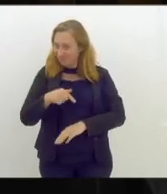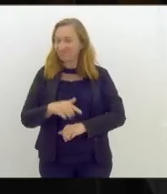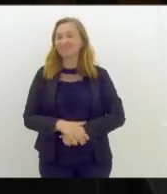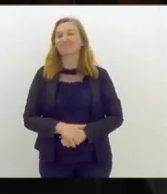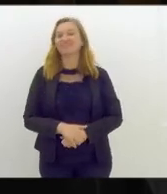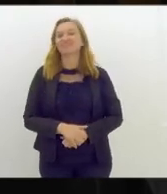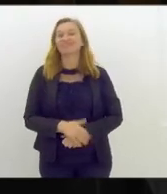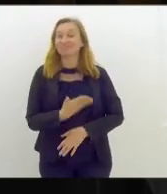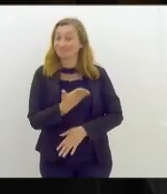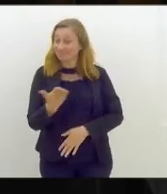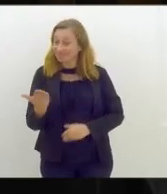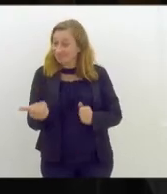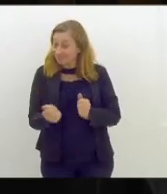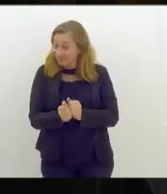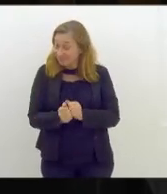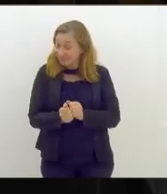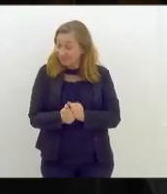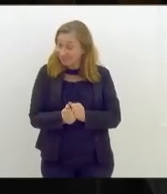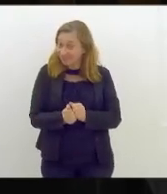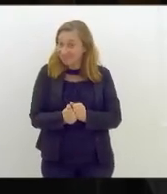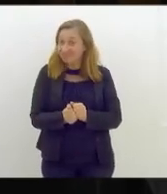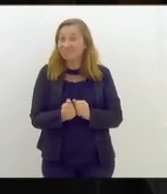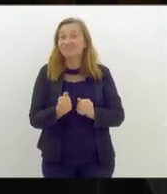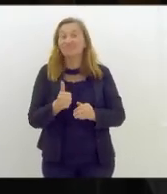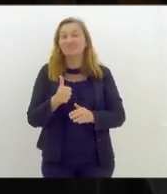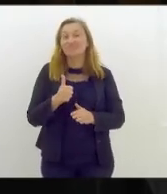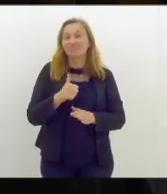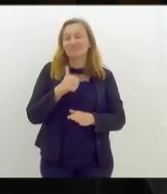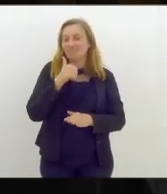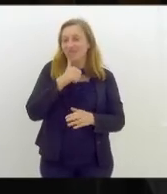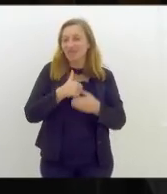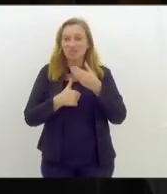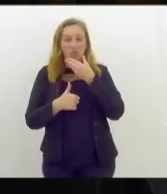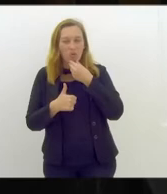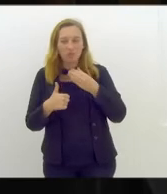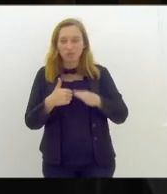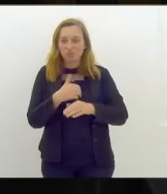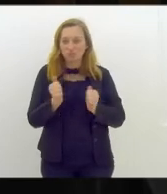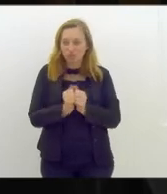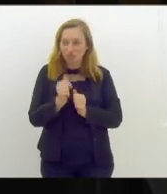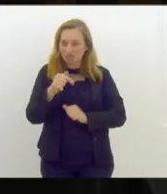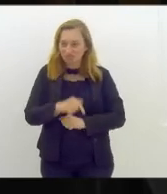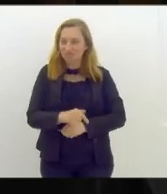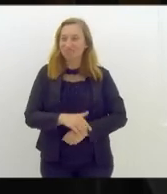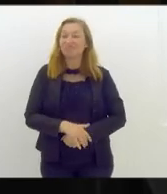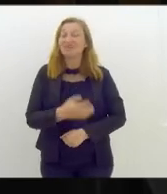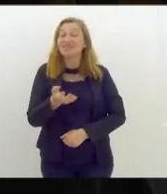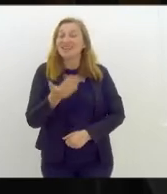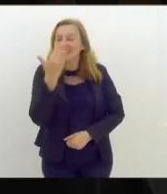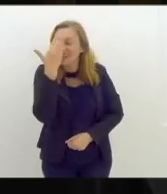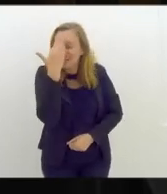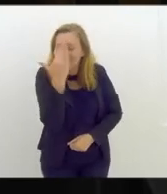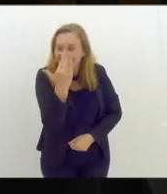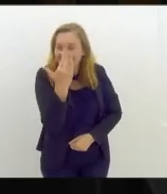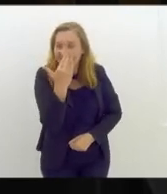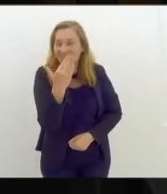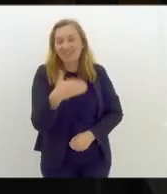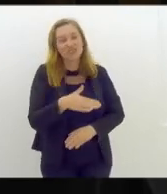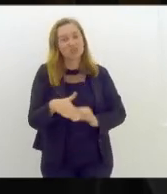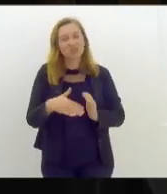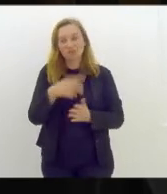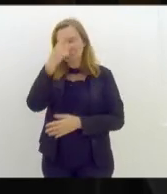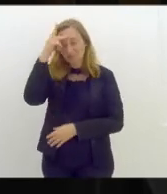com vocês, todas e todos. E eu quero agradecer a todas as